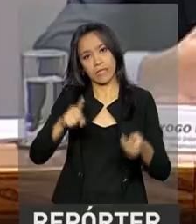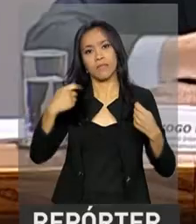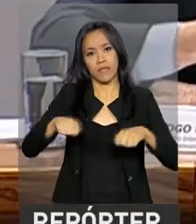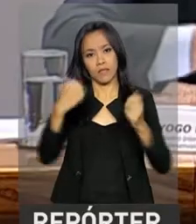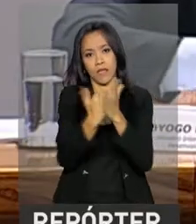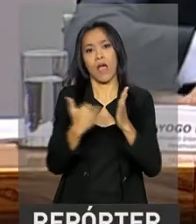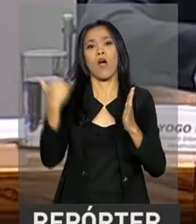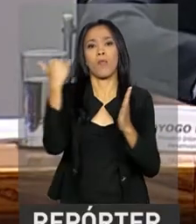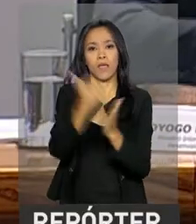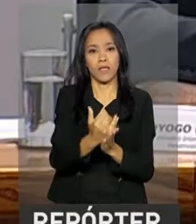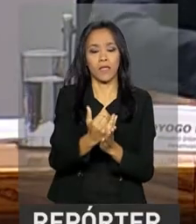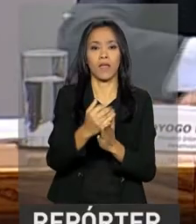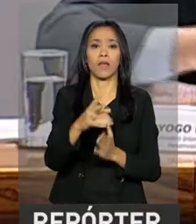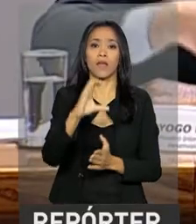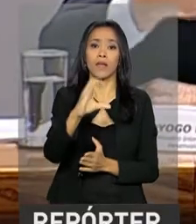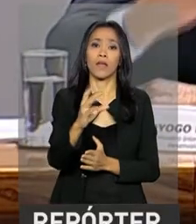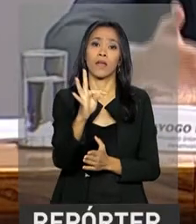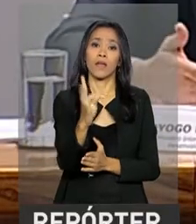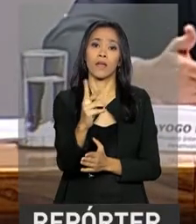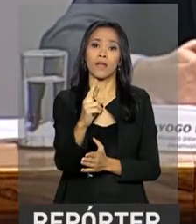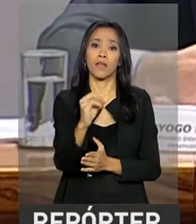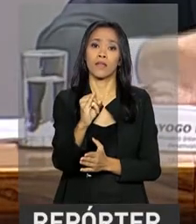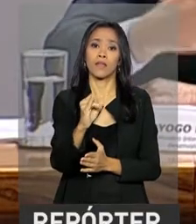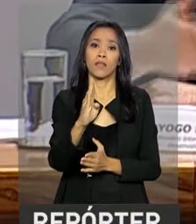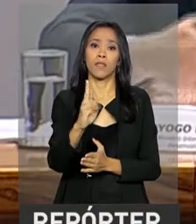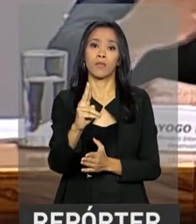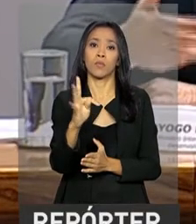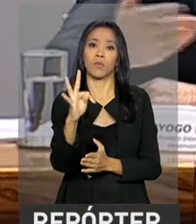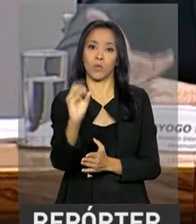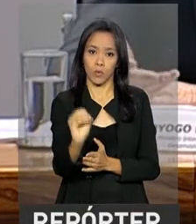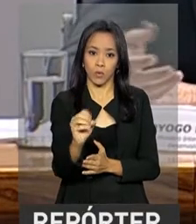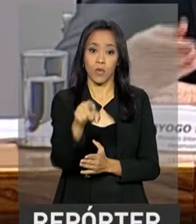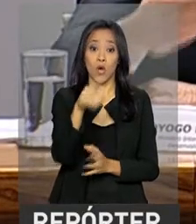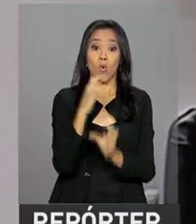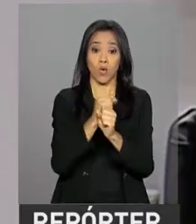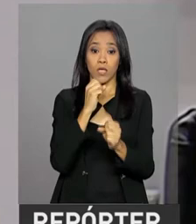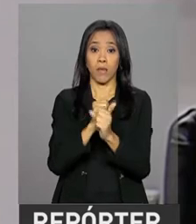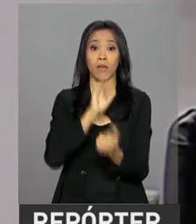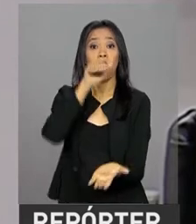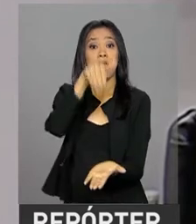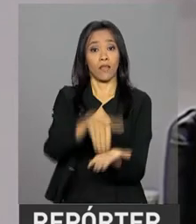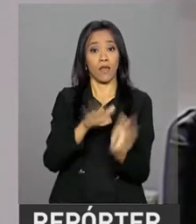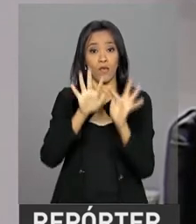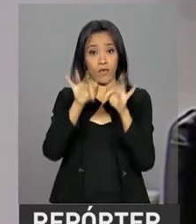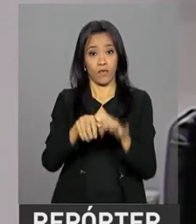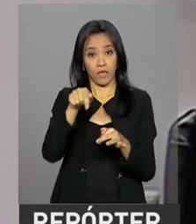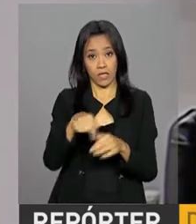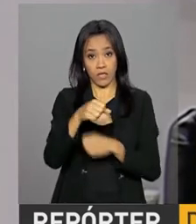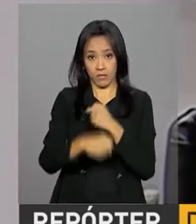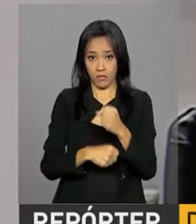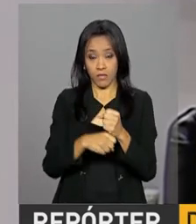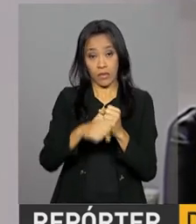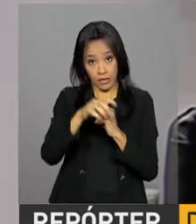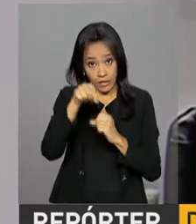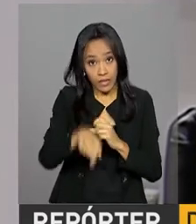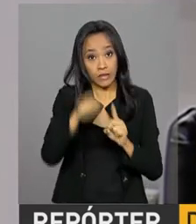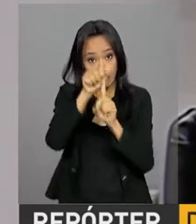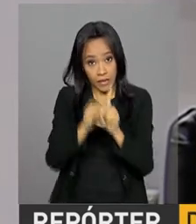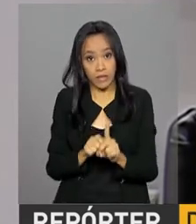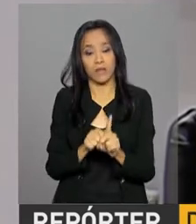tributo o anúncio da revisão do orçamento deve ser feito até o fim do mês o que a legislação diz é que nós temos até o dia